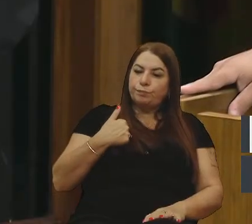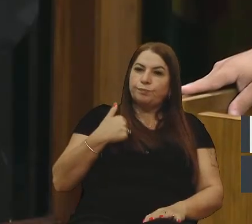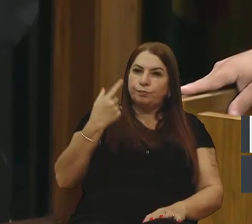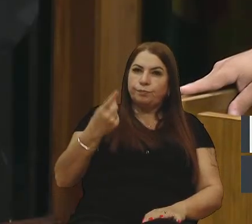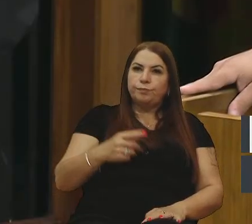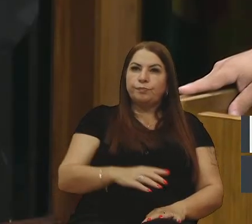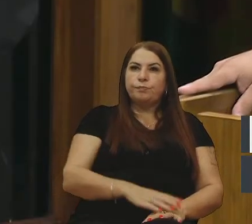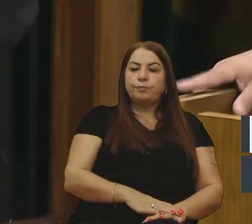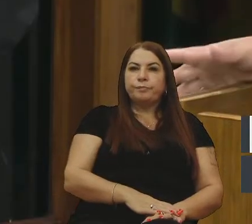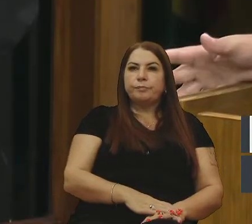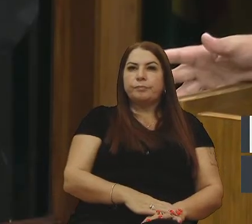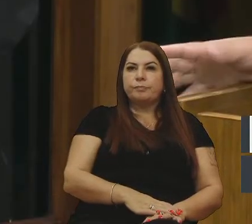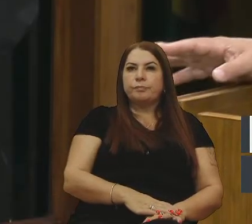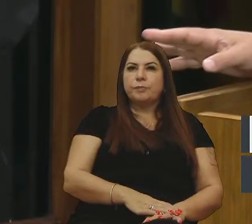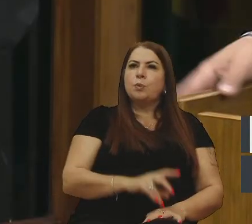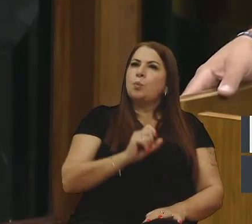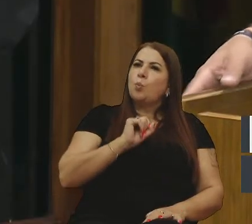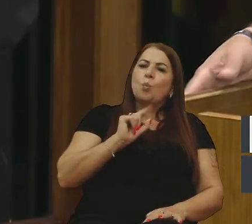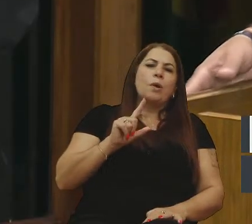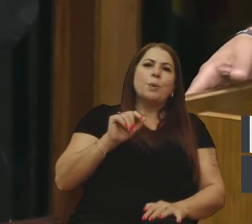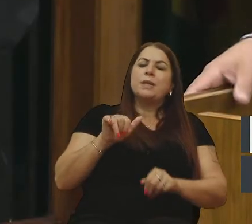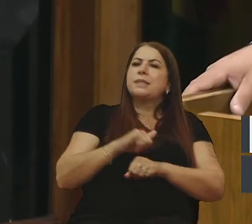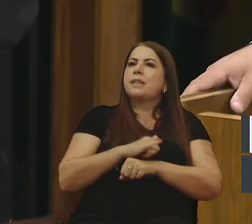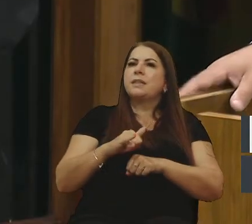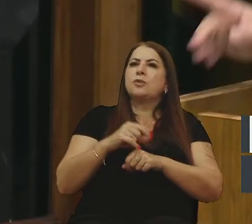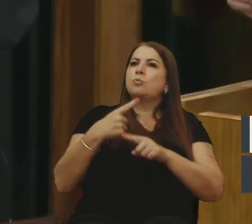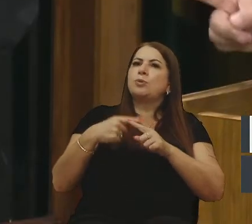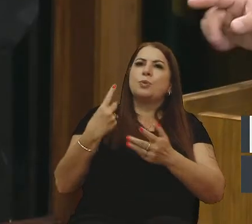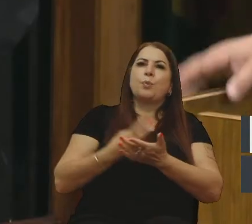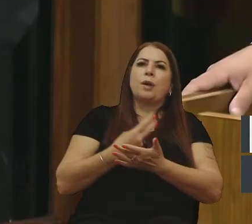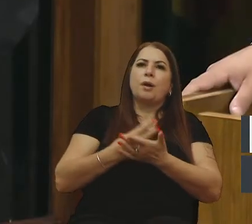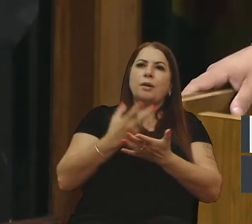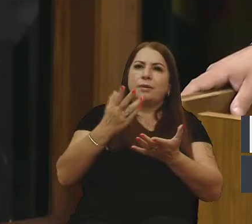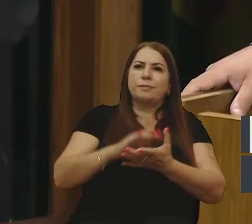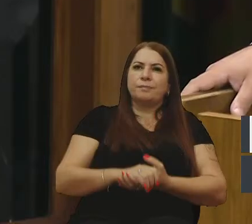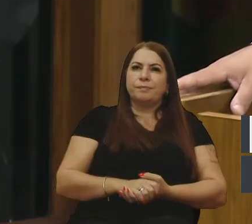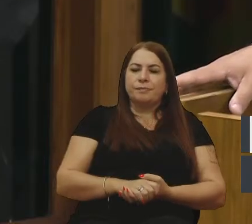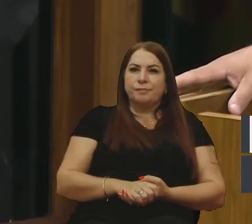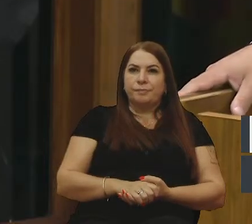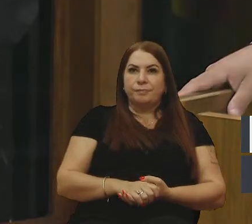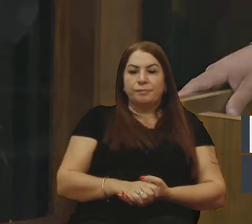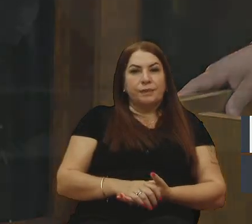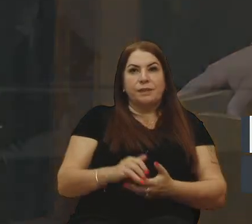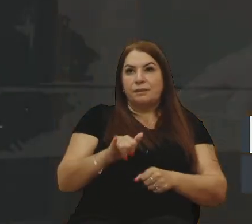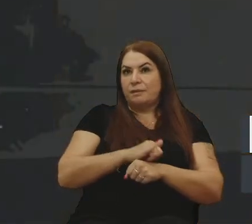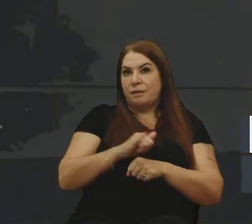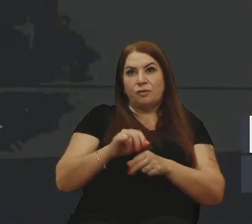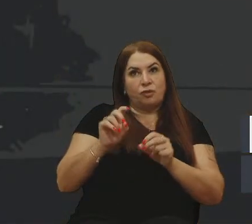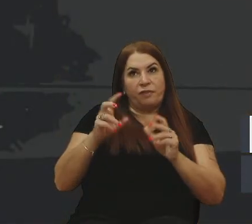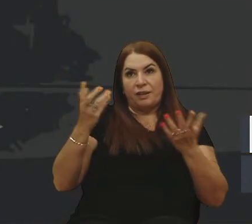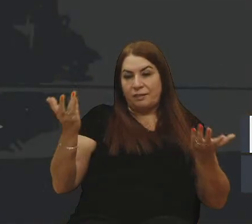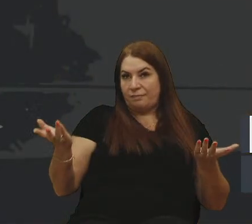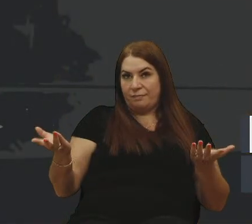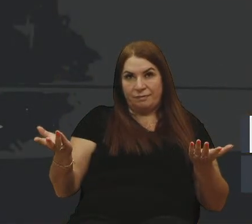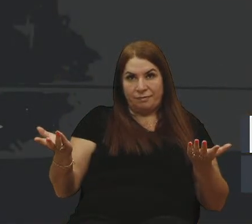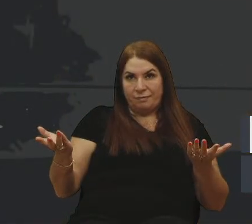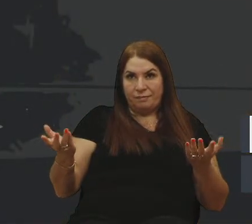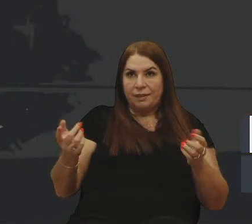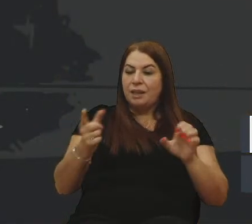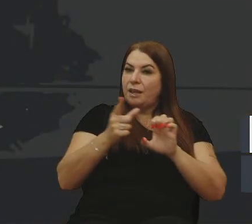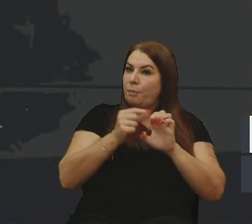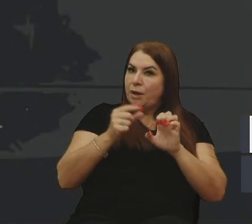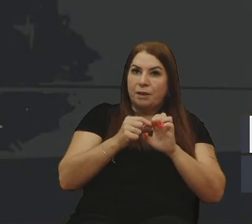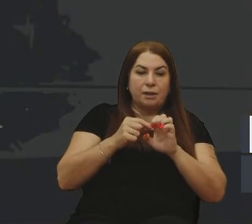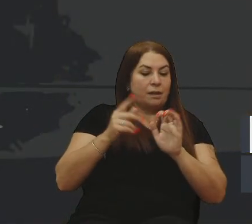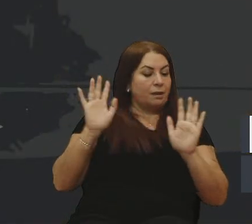passar. Mas qual era a estratégia, Alex? Por que deu errado? Pode passar. A estratégia era vender, gente. O empreendedor é